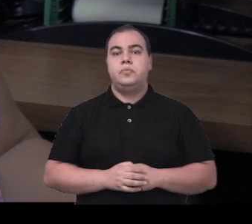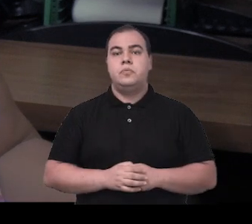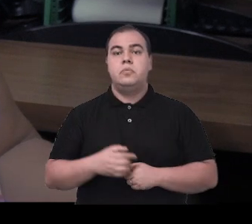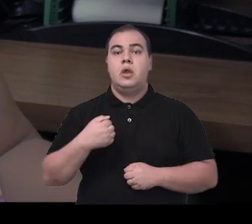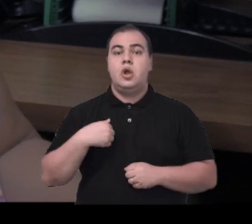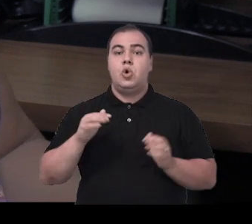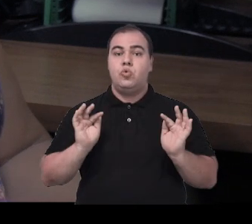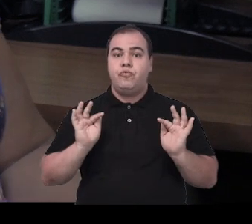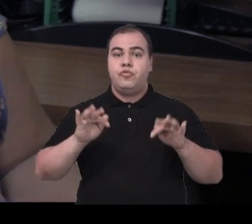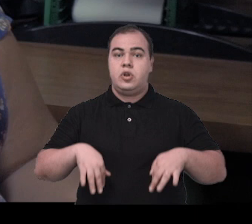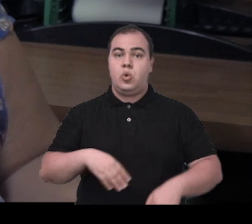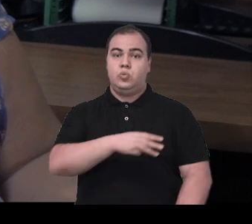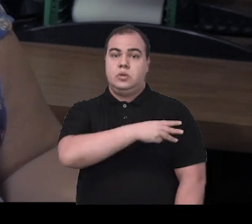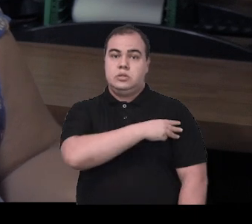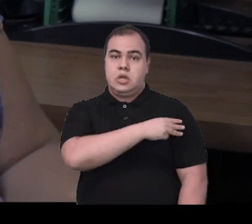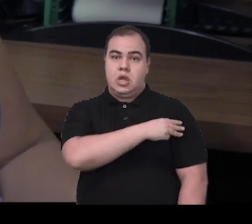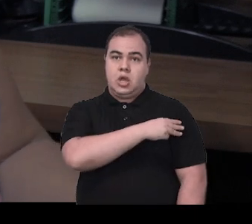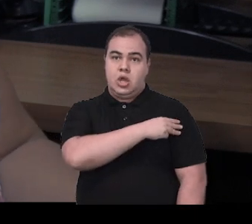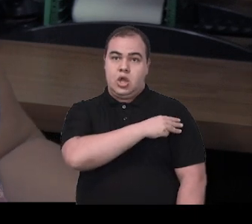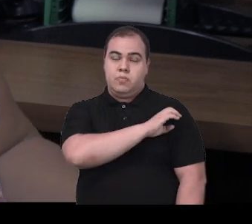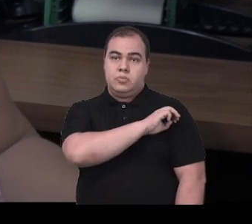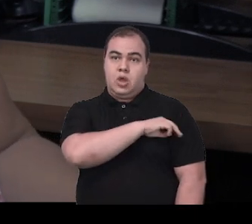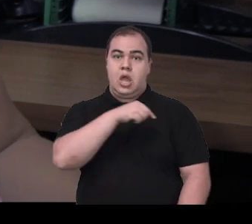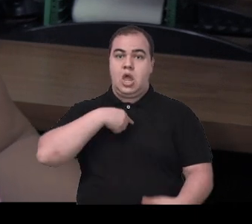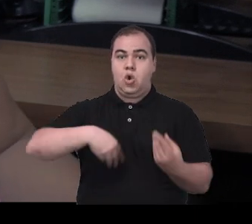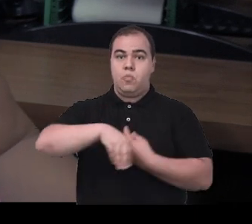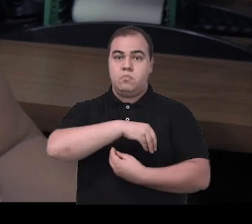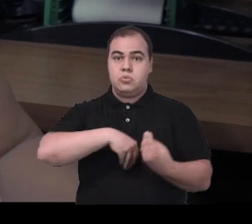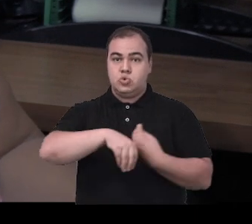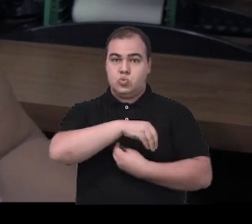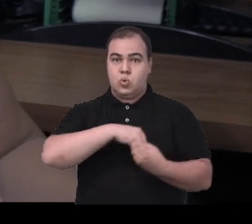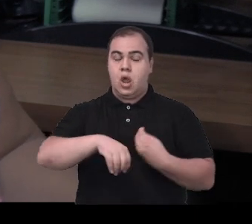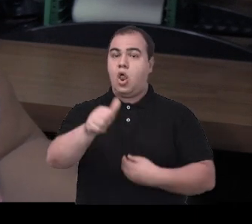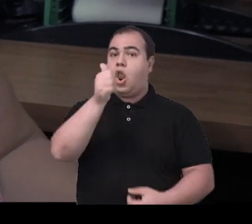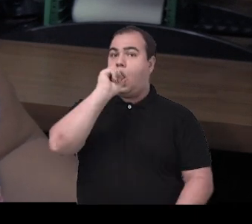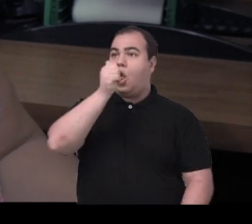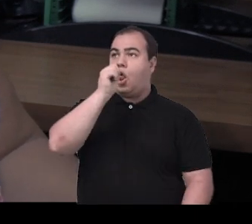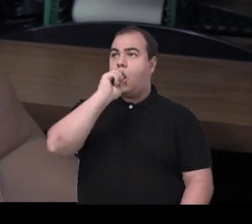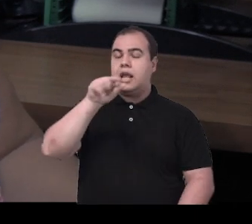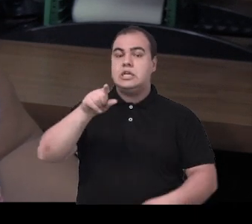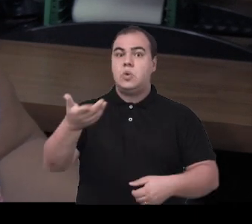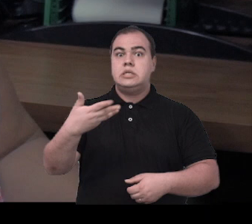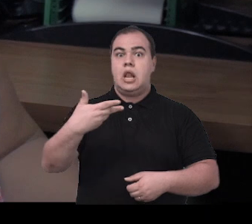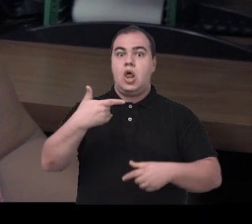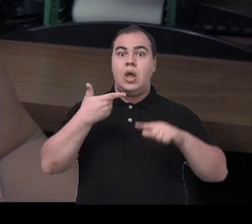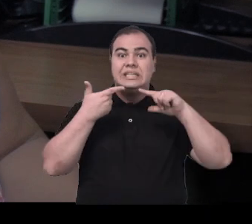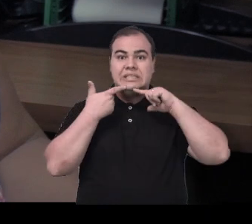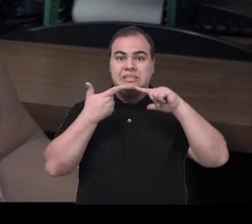de Fátima Borges, ex-interino do Hospital Psiquiátrico. Eu misturei com bebida alcoólica, foi isso que acelerou a bipolaridade,